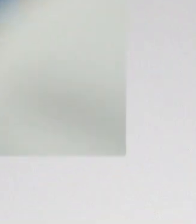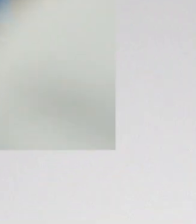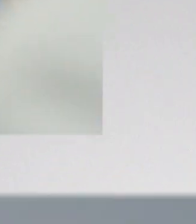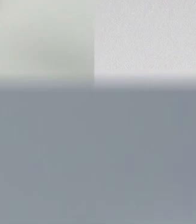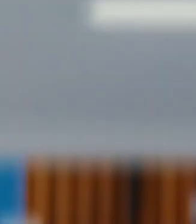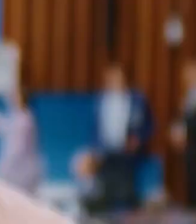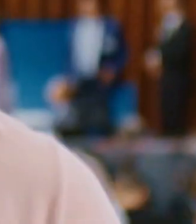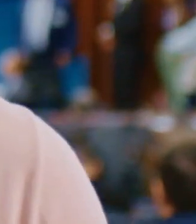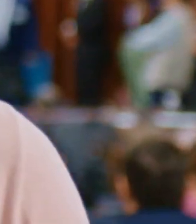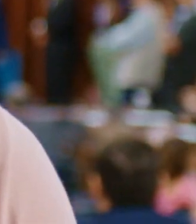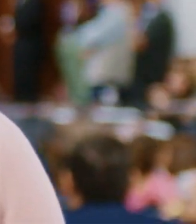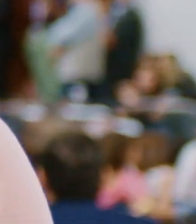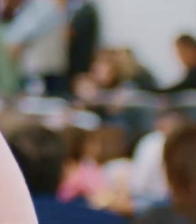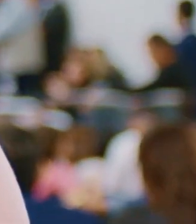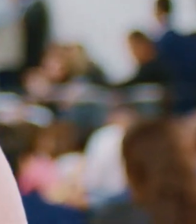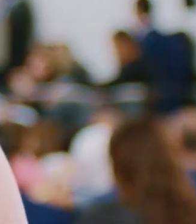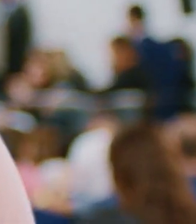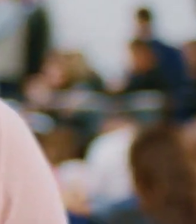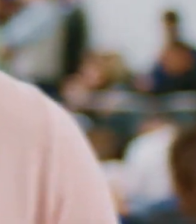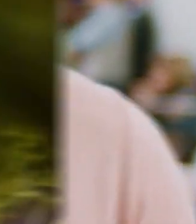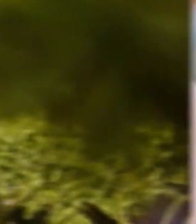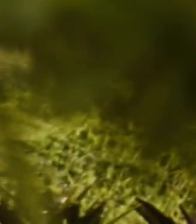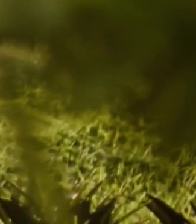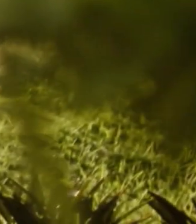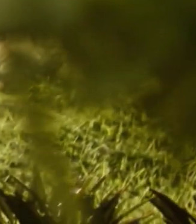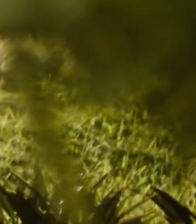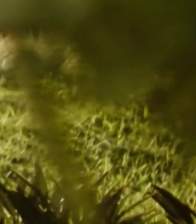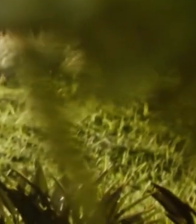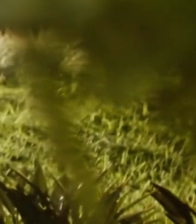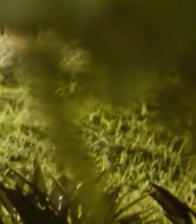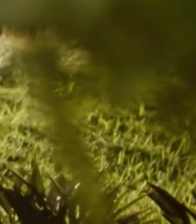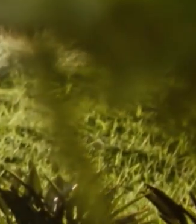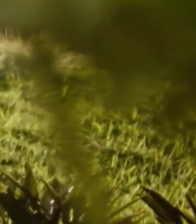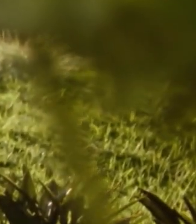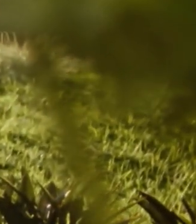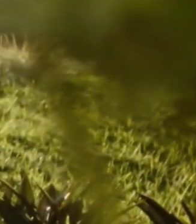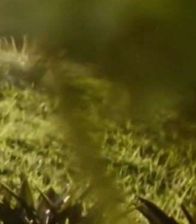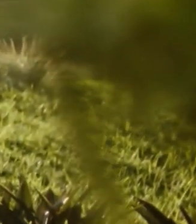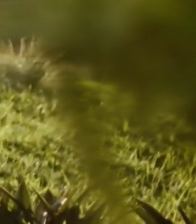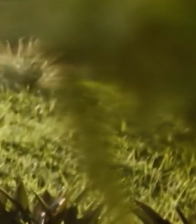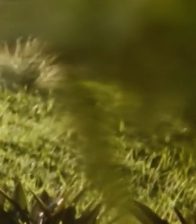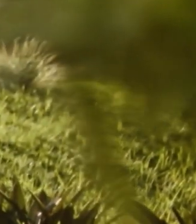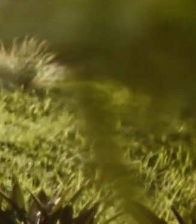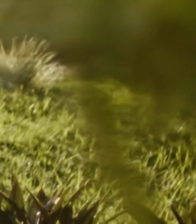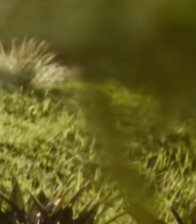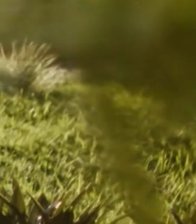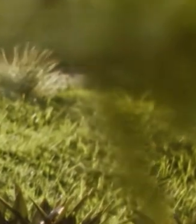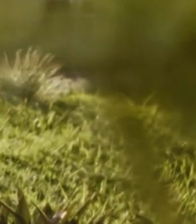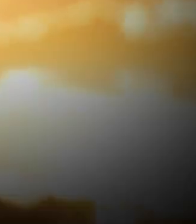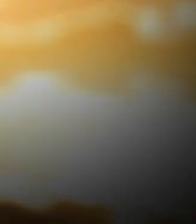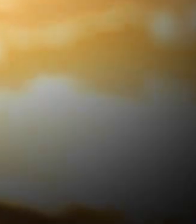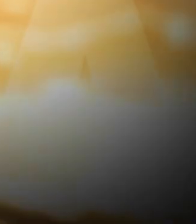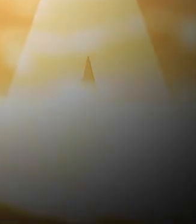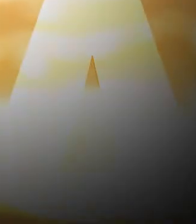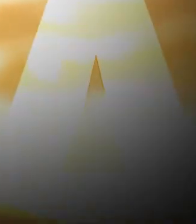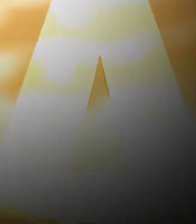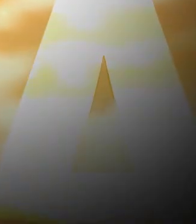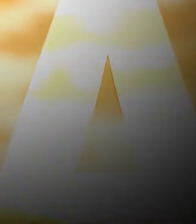participe. Esta casa é sua. Assembleia Legislativa de Mato Grosso do Sul.